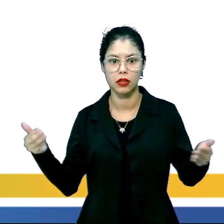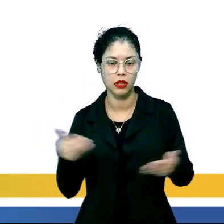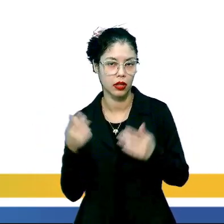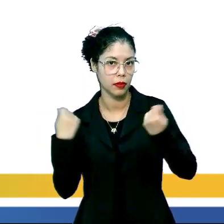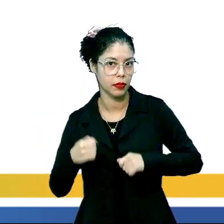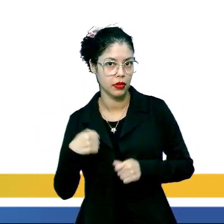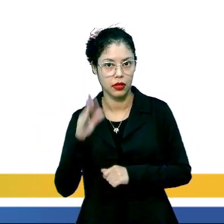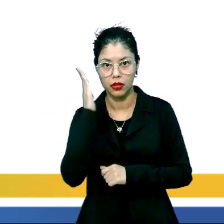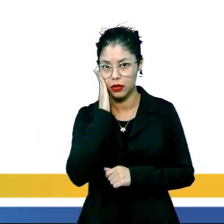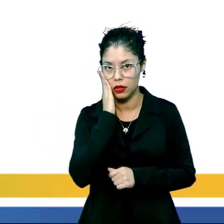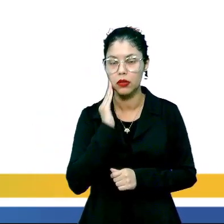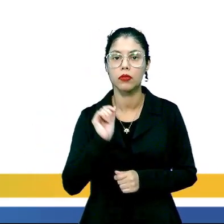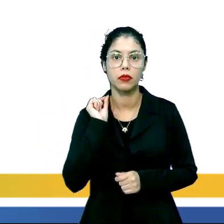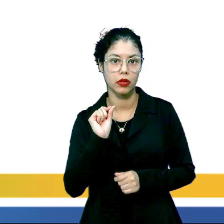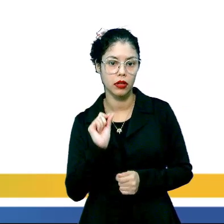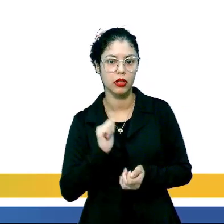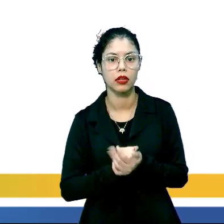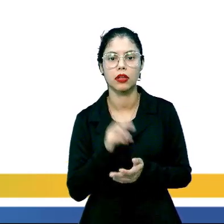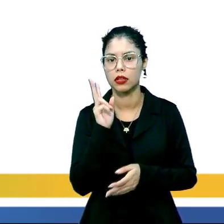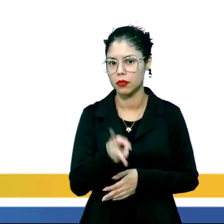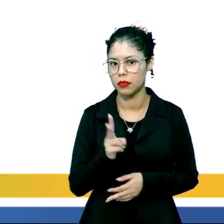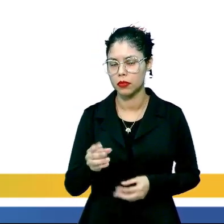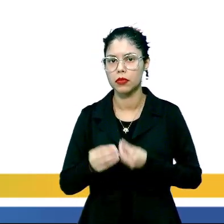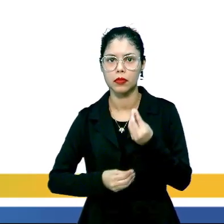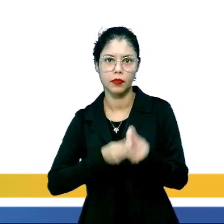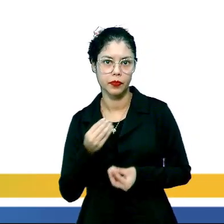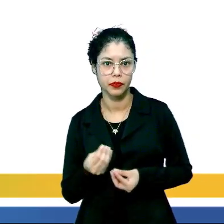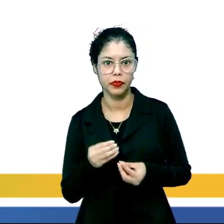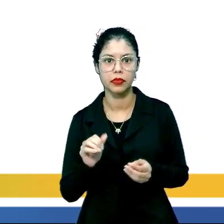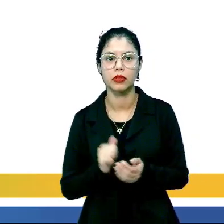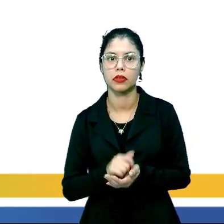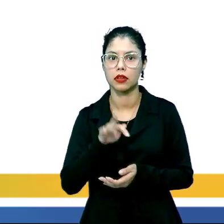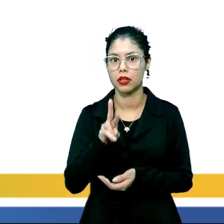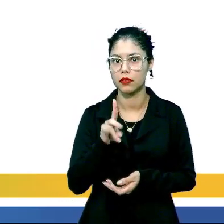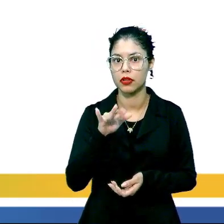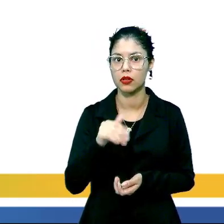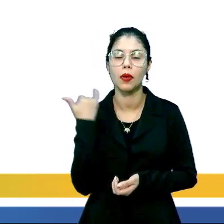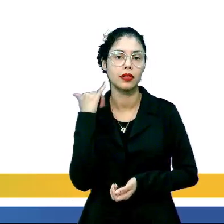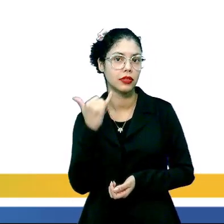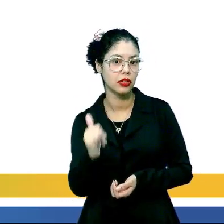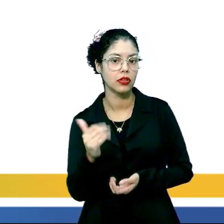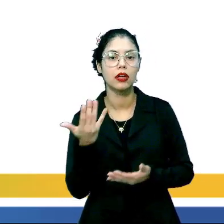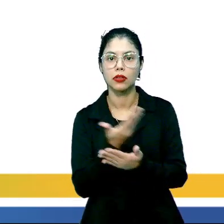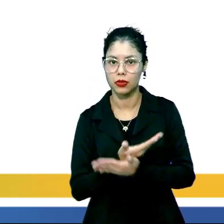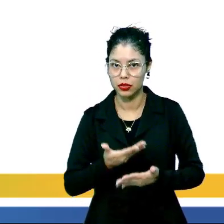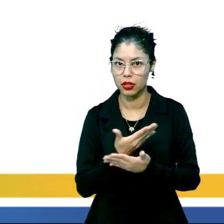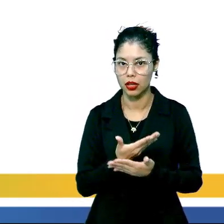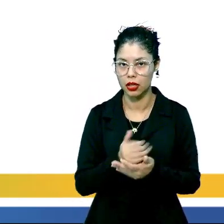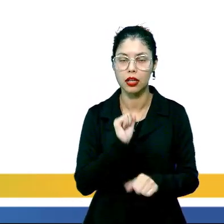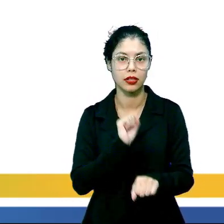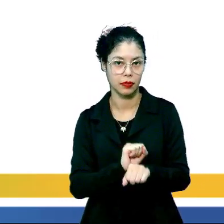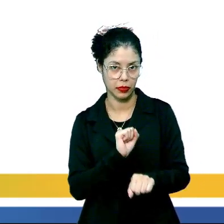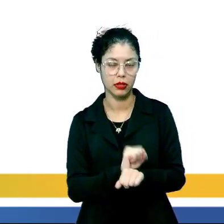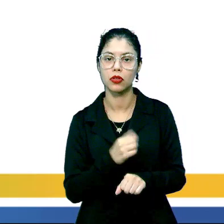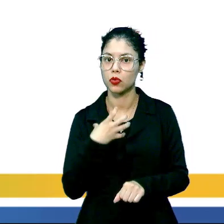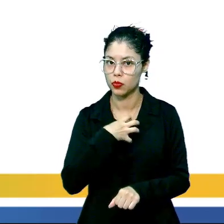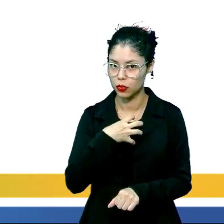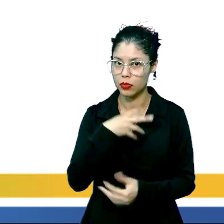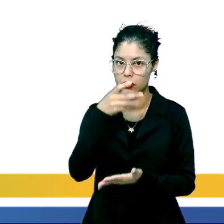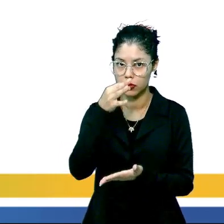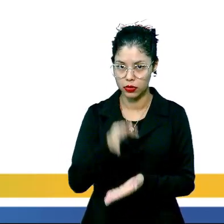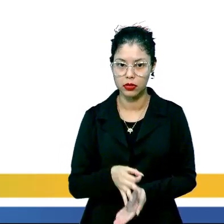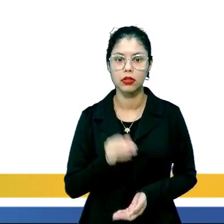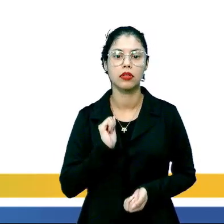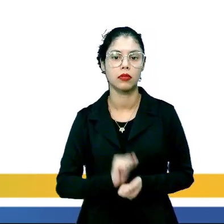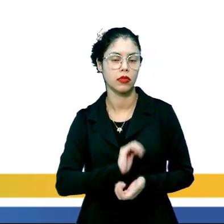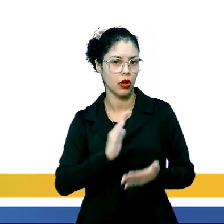precisa entender? Que da mesma forma da energia potencial gravitacional, a energia está conservada ali, ela está esperando o momento, né,